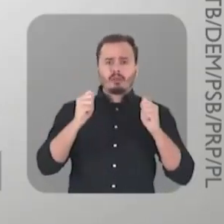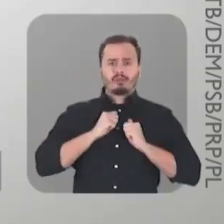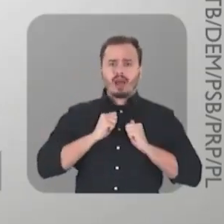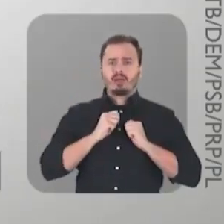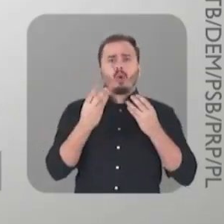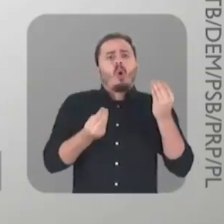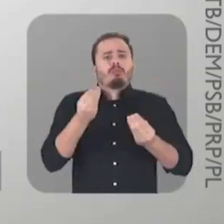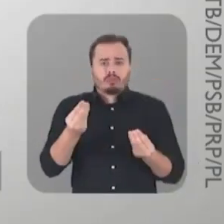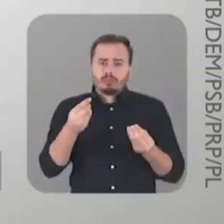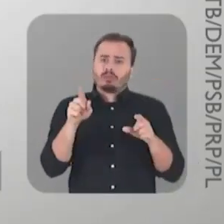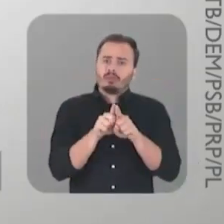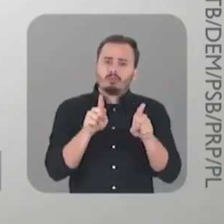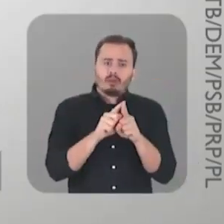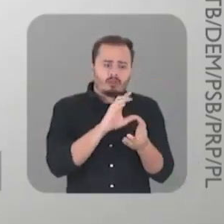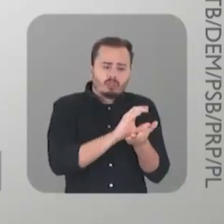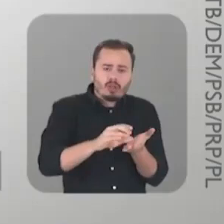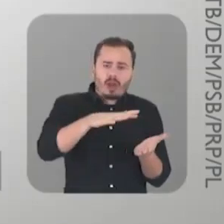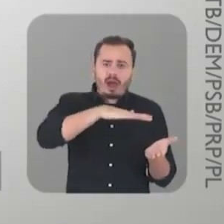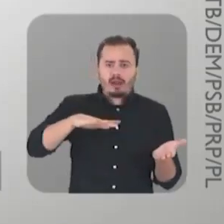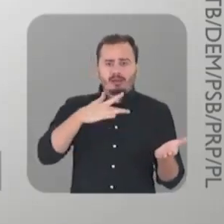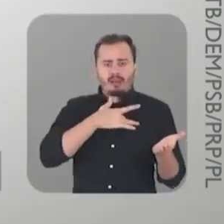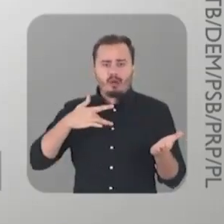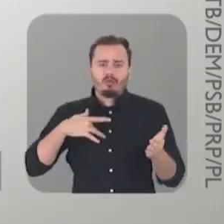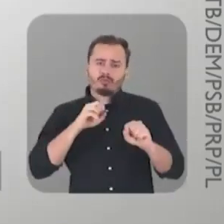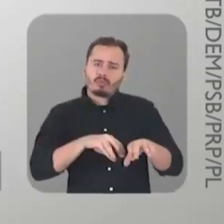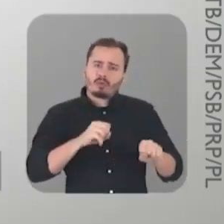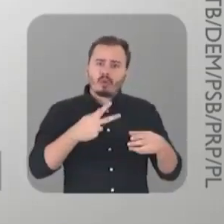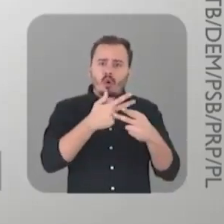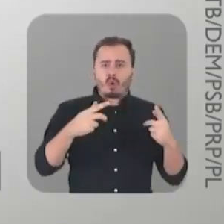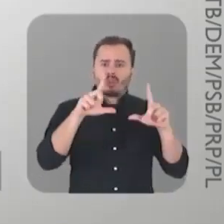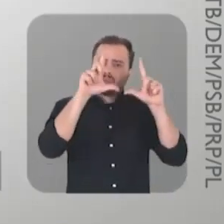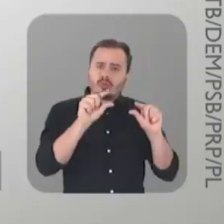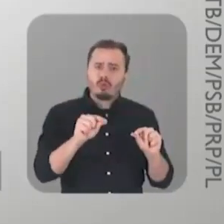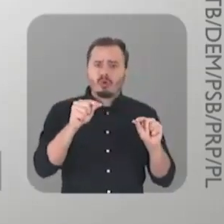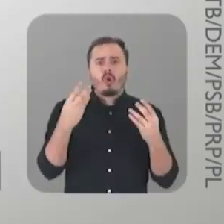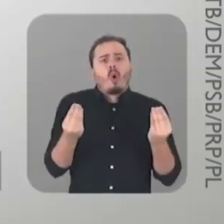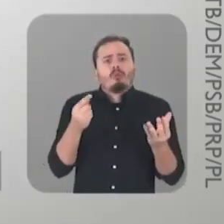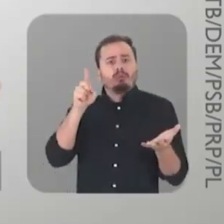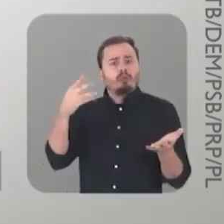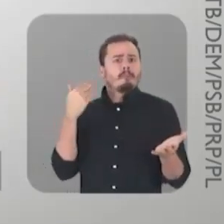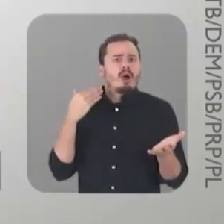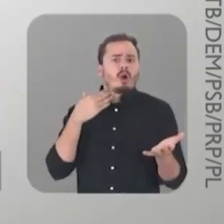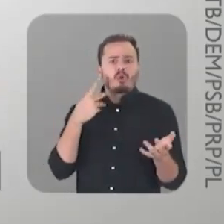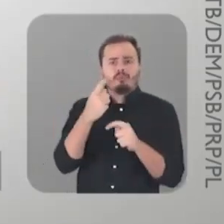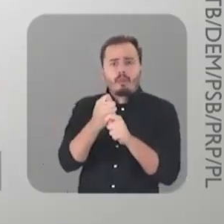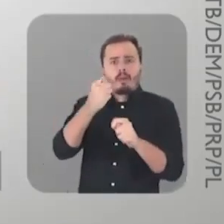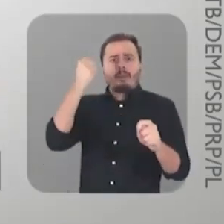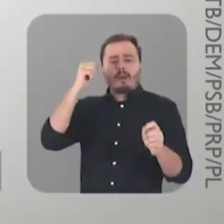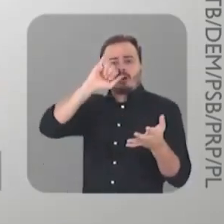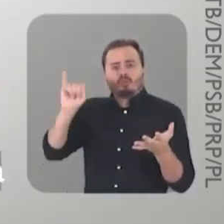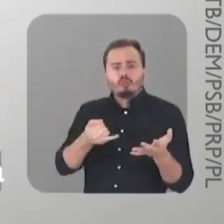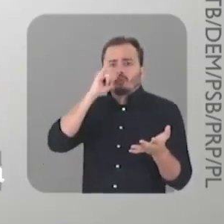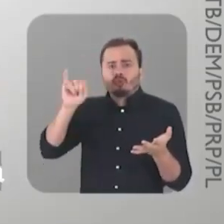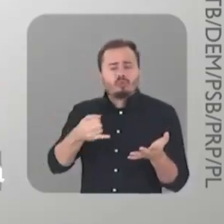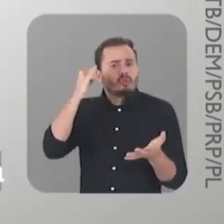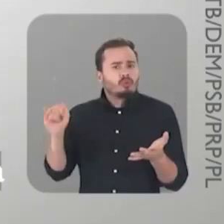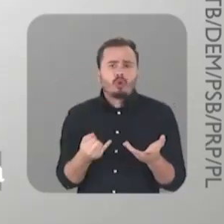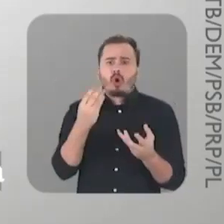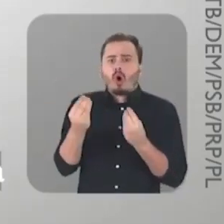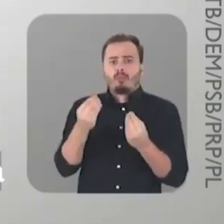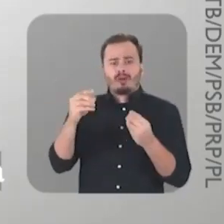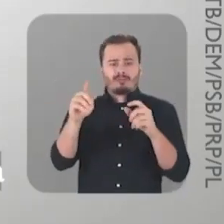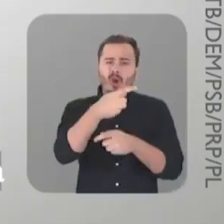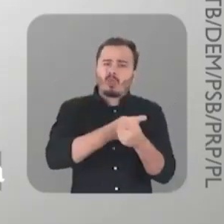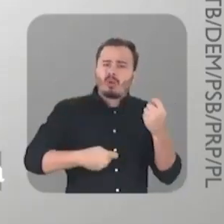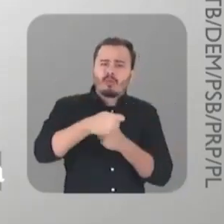trabalhadores, de aposentados, que se congelem por 20 anos investimentos em saúde, educação e assistência social, enquanto bancos lucram cada vez mais às custas